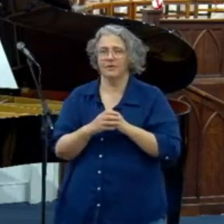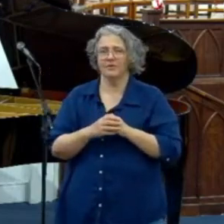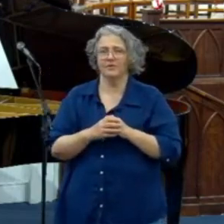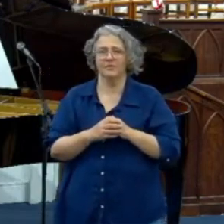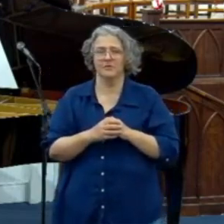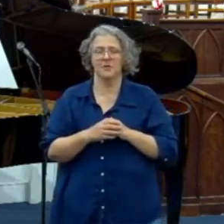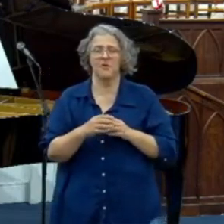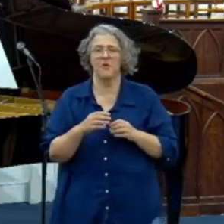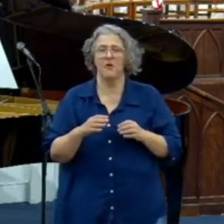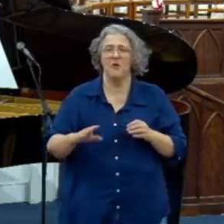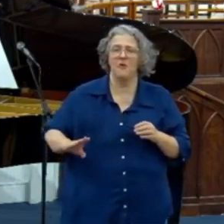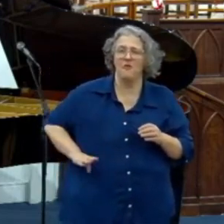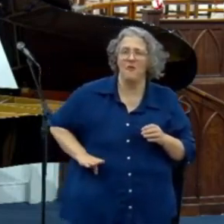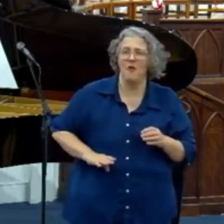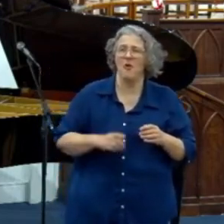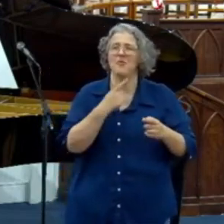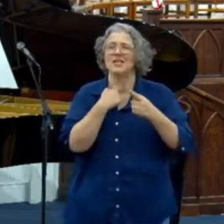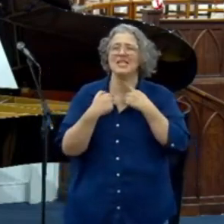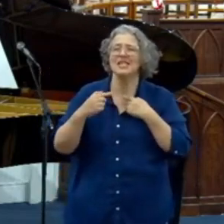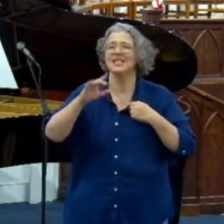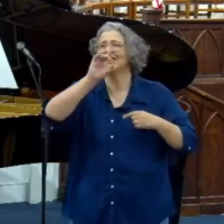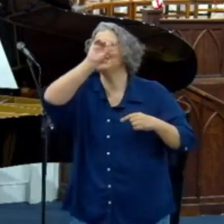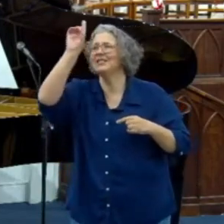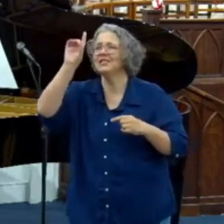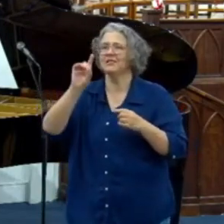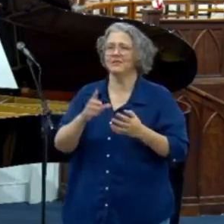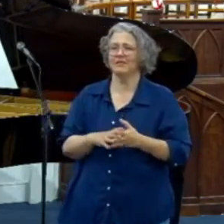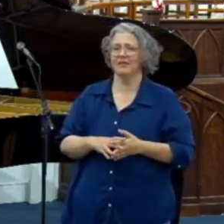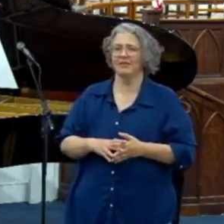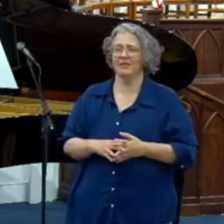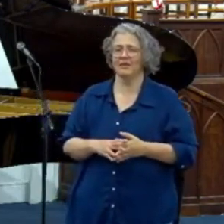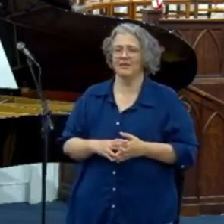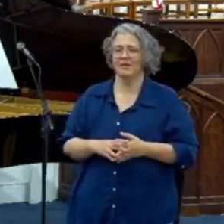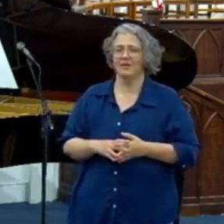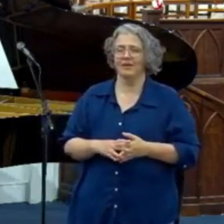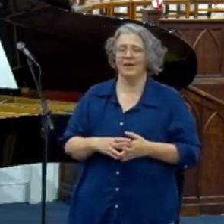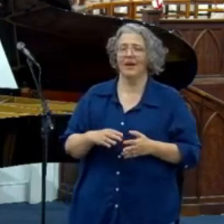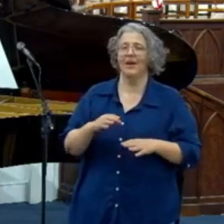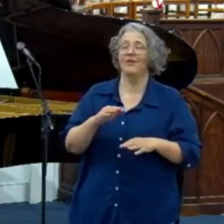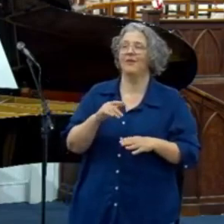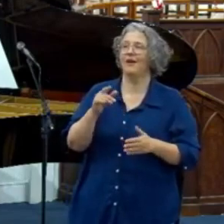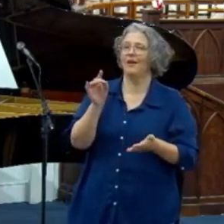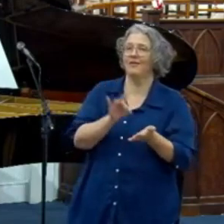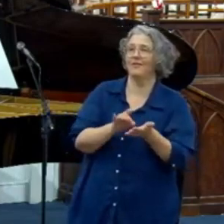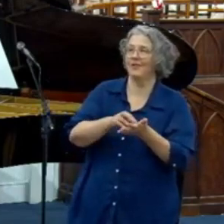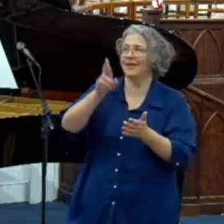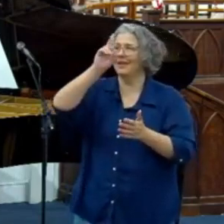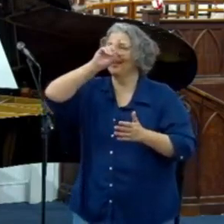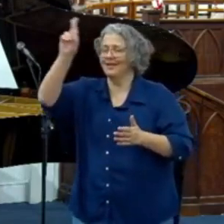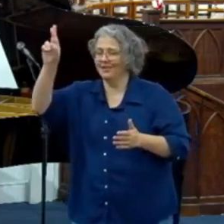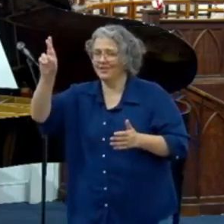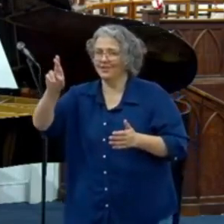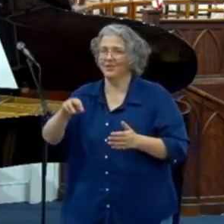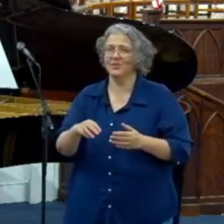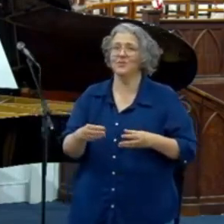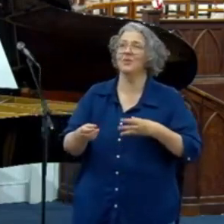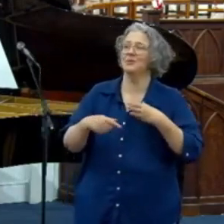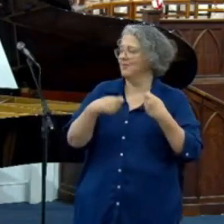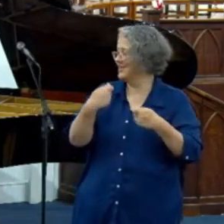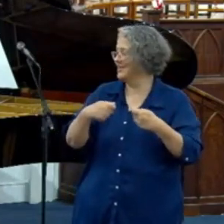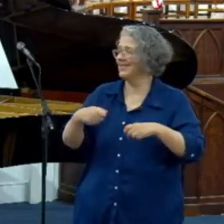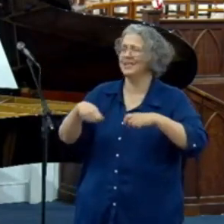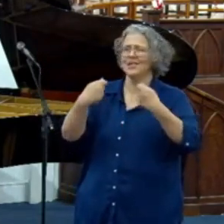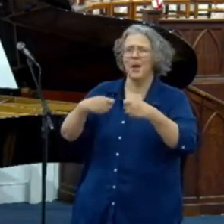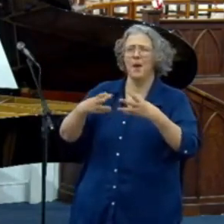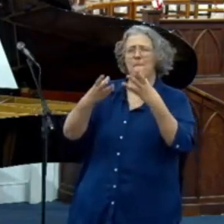e sede por Deus. A verdadeira religião começa quando entendemos a nossa completa